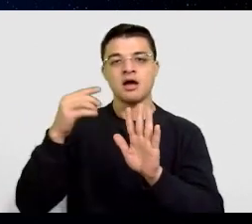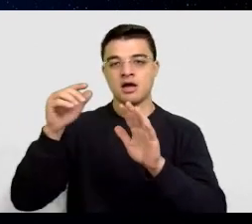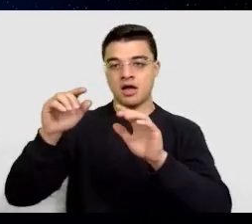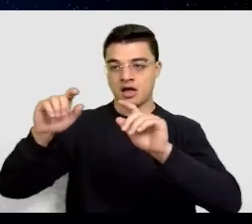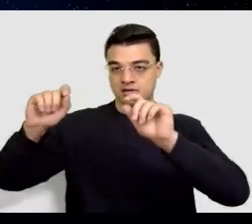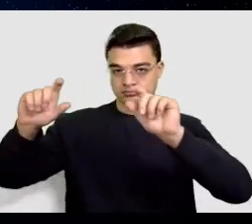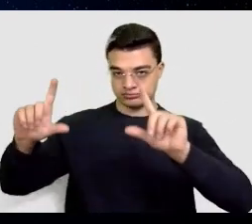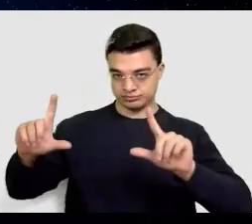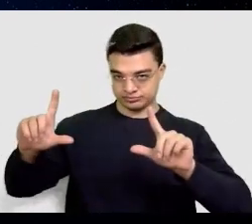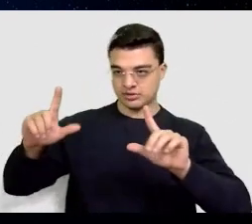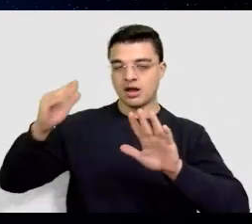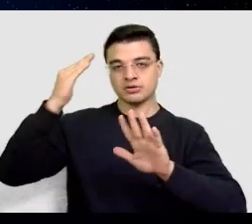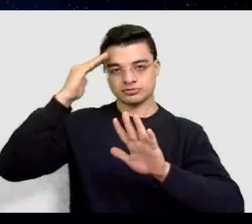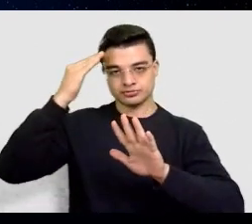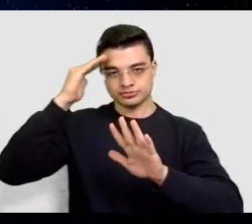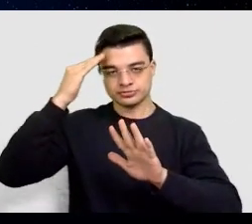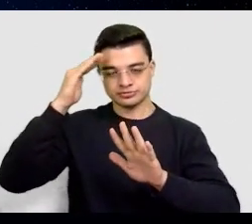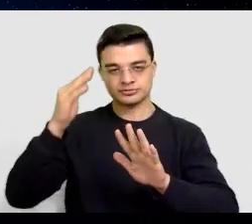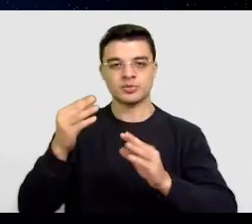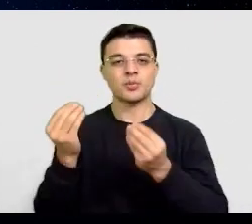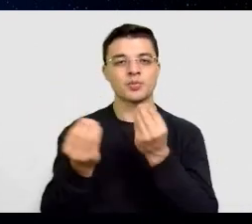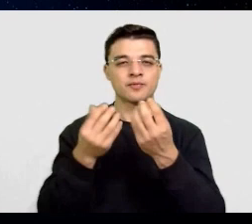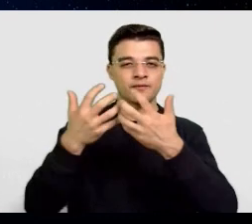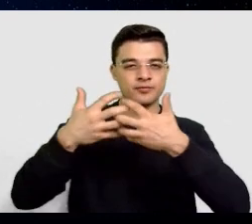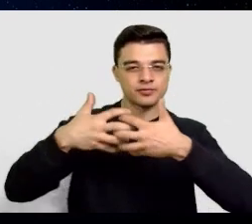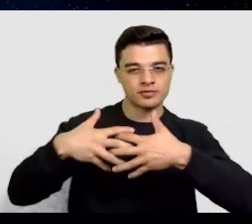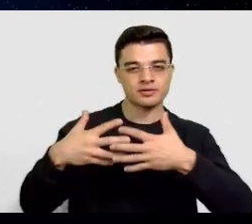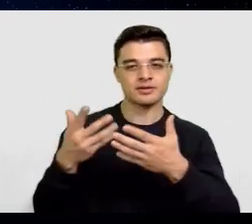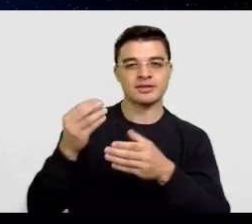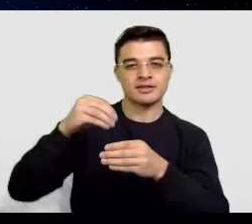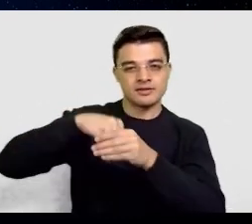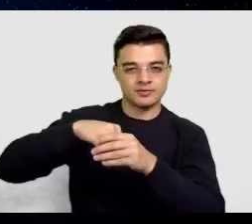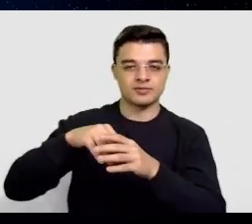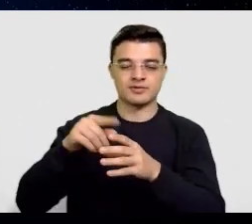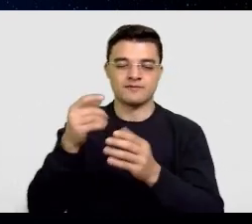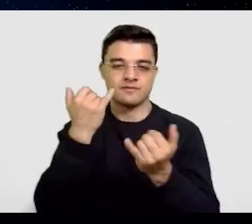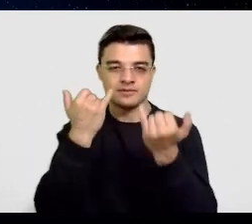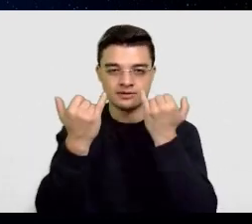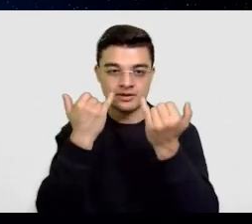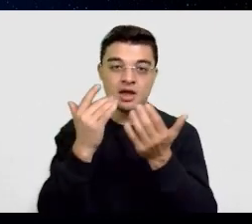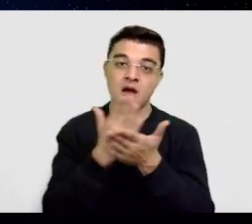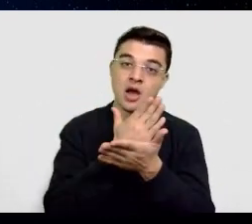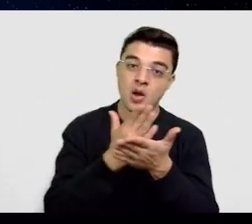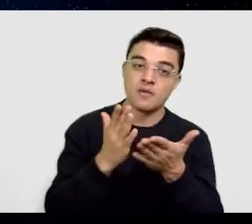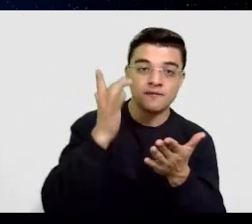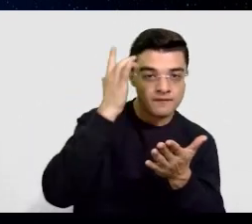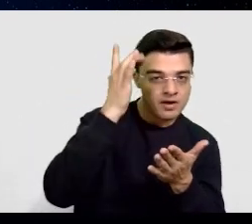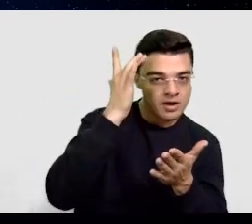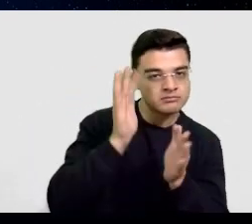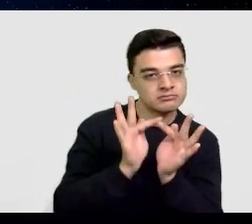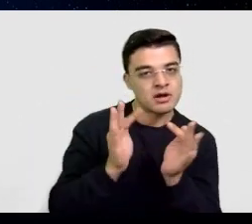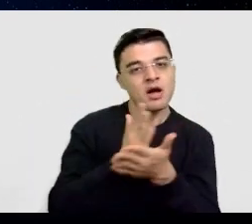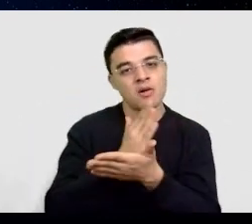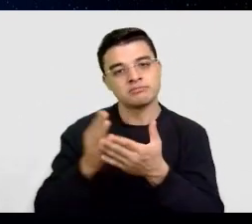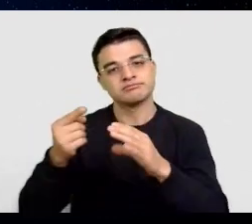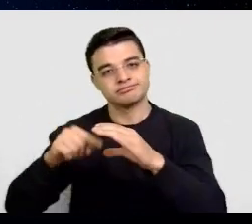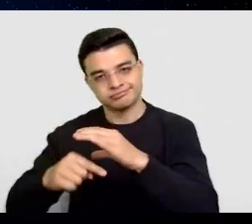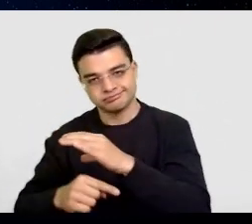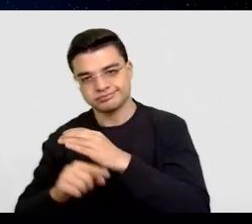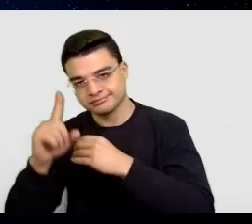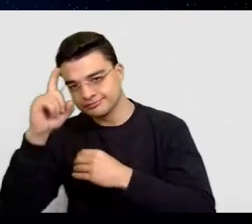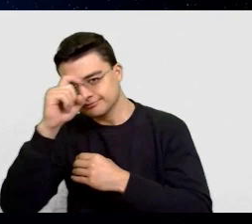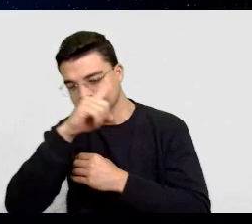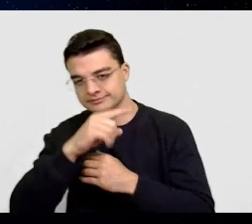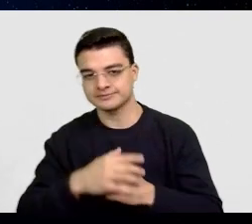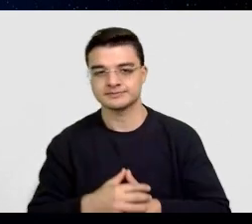Alguns desses campos são obrigatórios, né, e alguns são campos mais complexos, por exemplo, o campo de ID 26, que tem todas